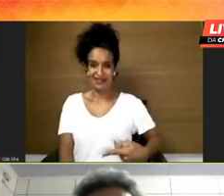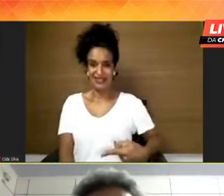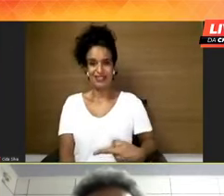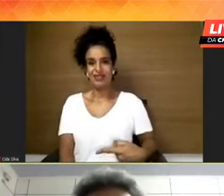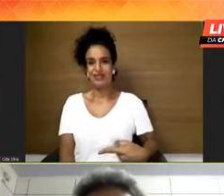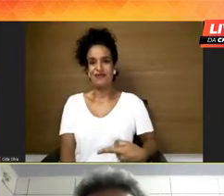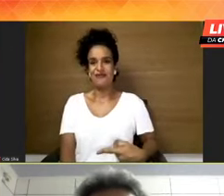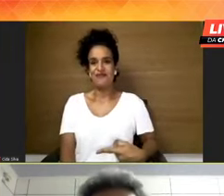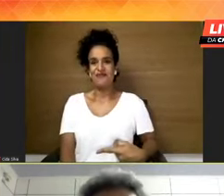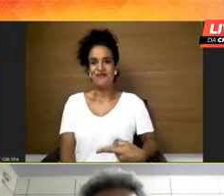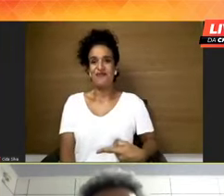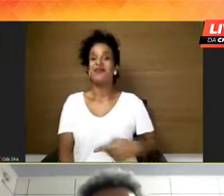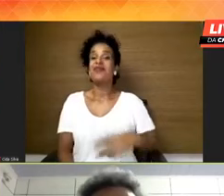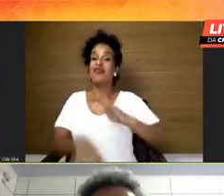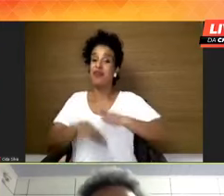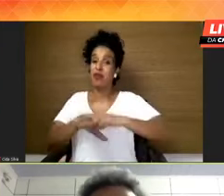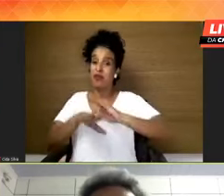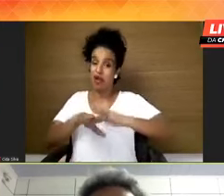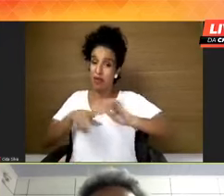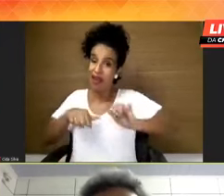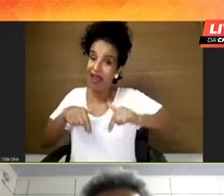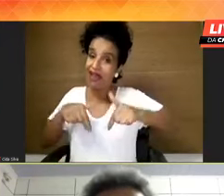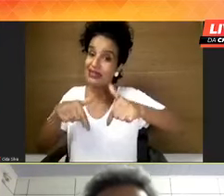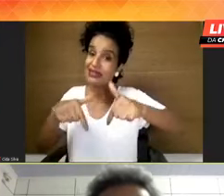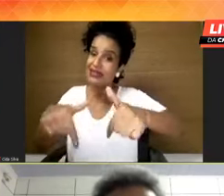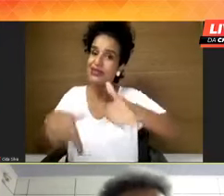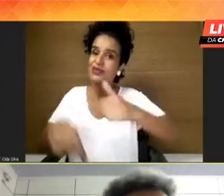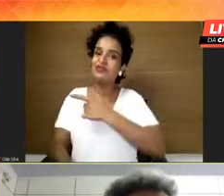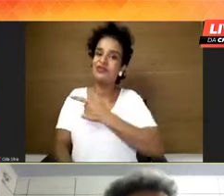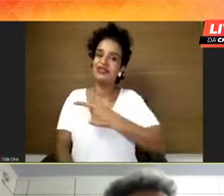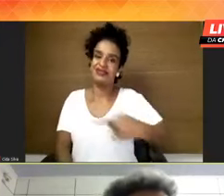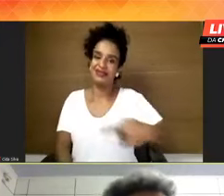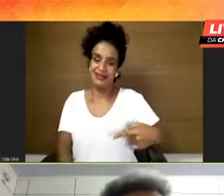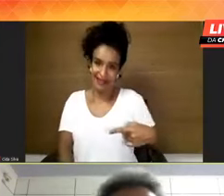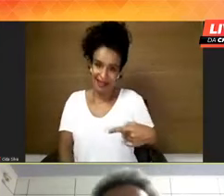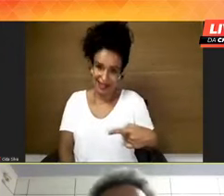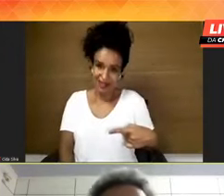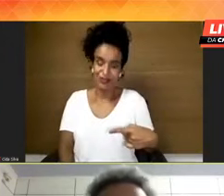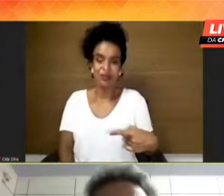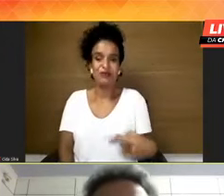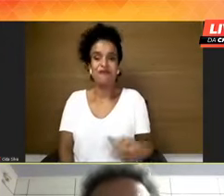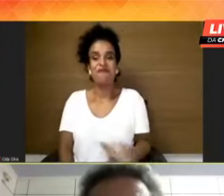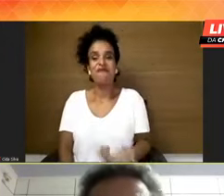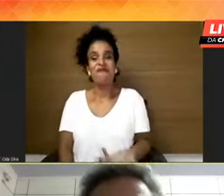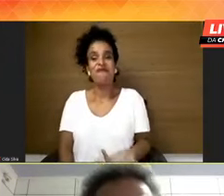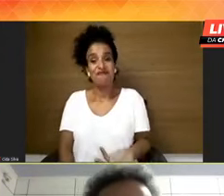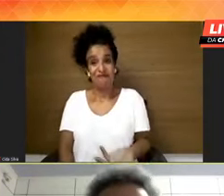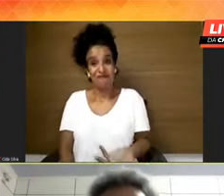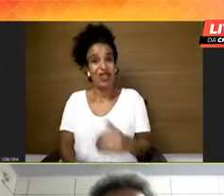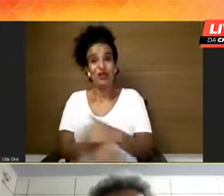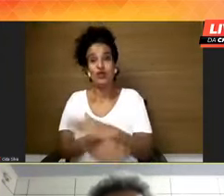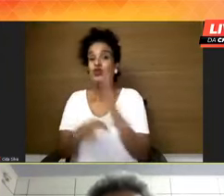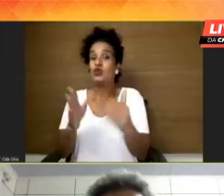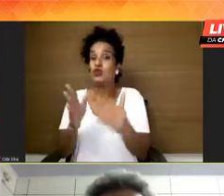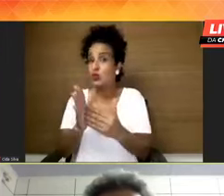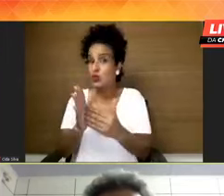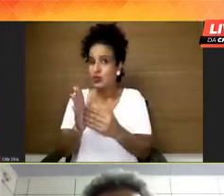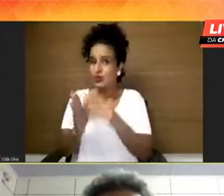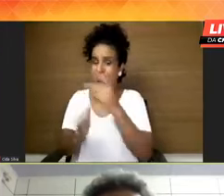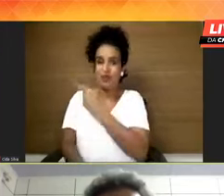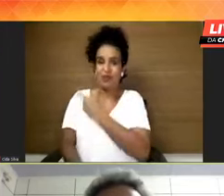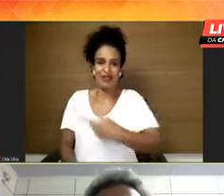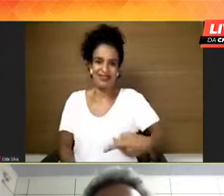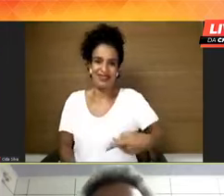suas ações, enfim, os seus... Tudo isso que ele faz, com toda